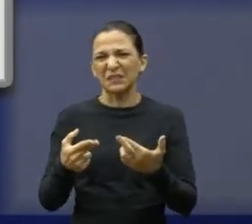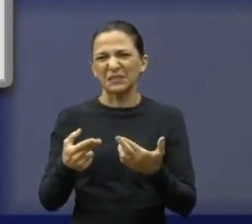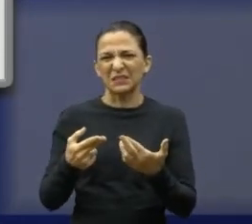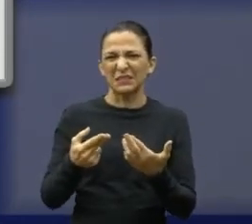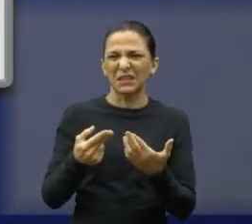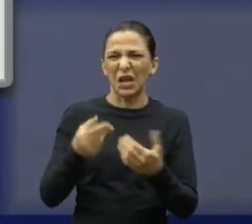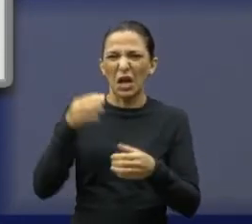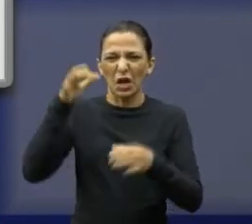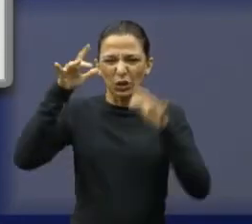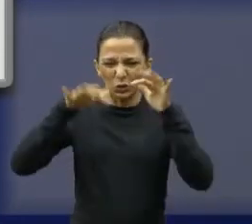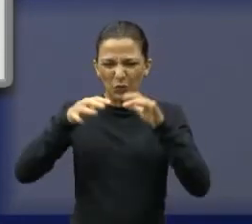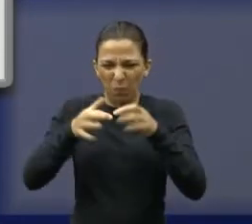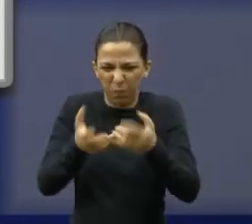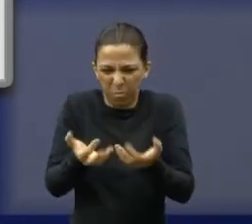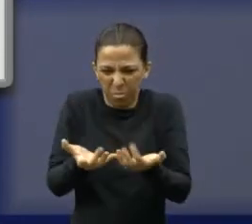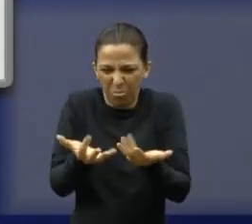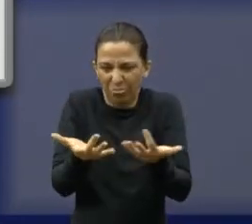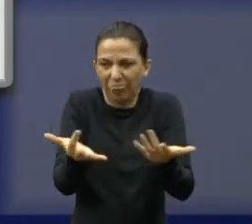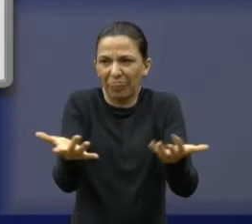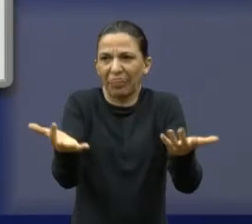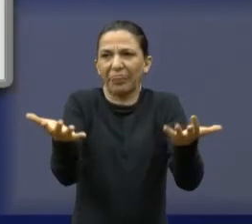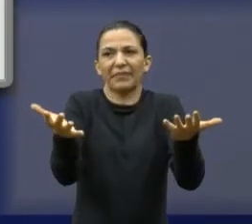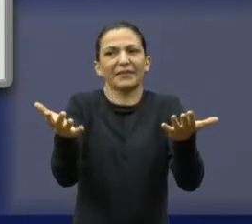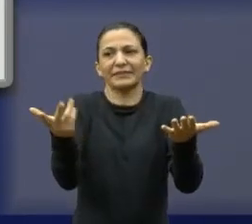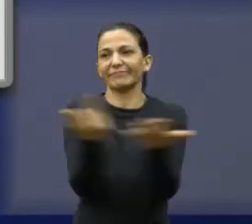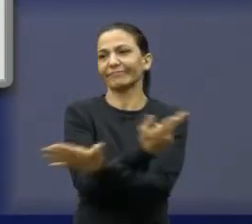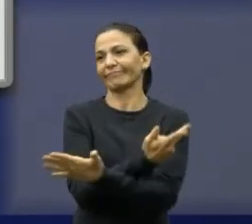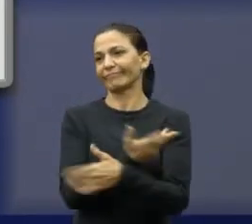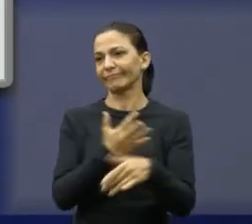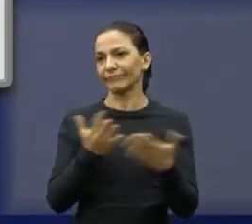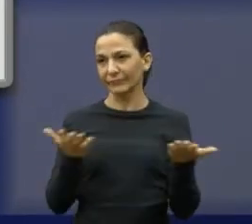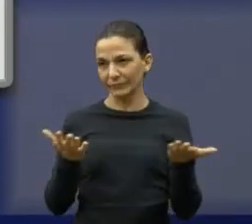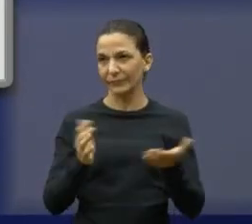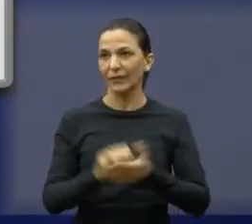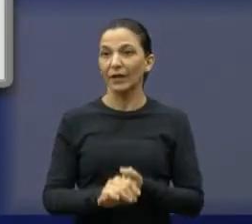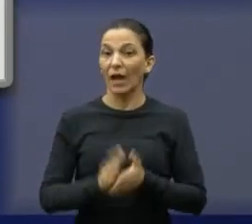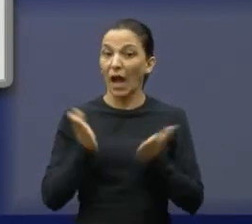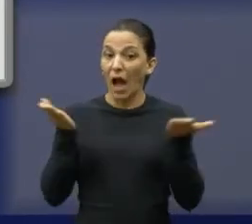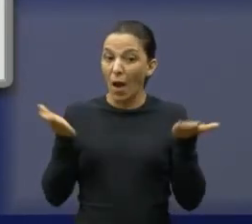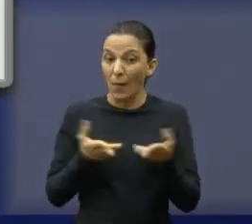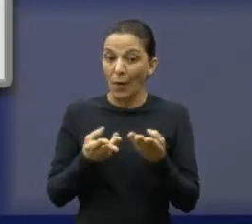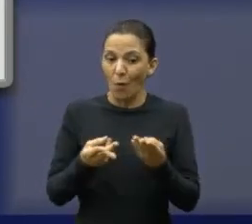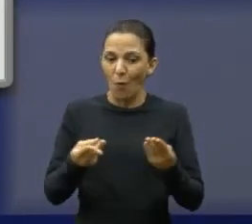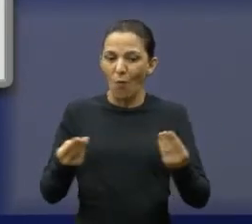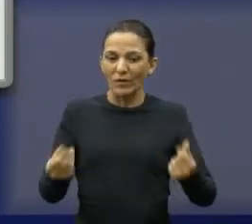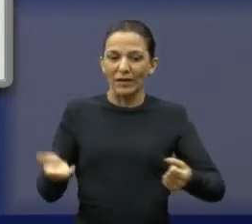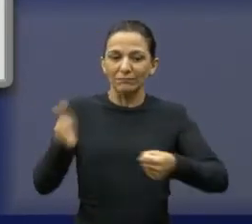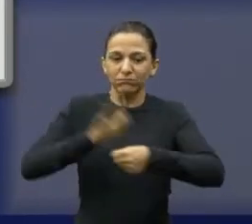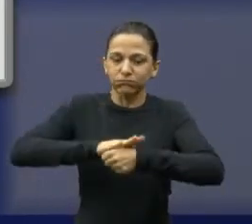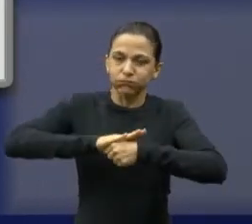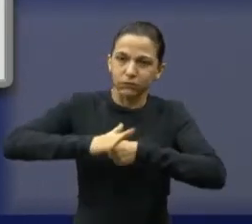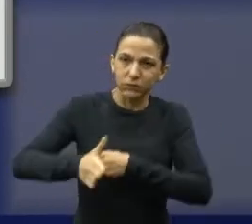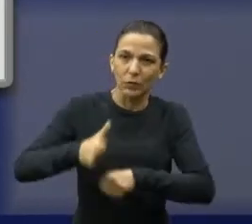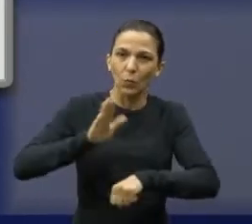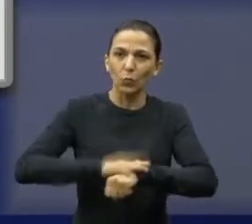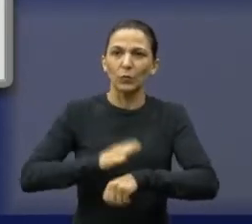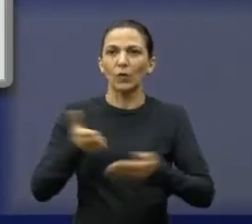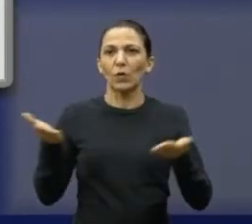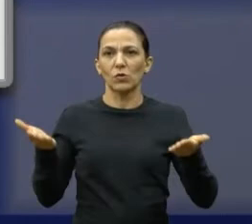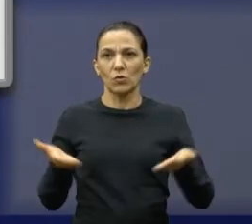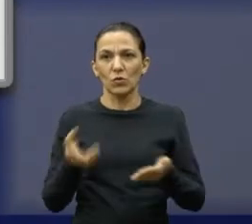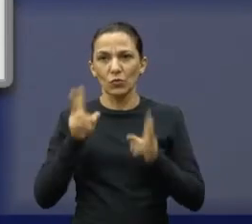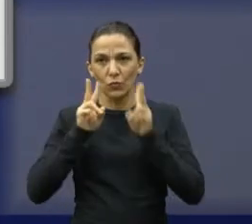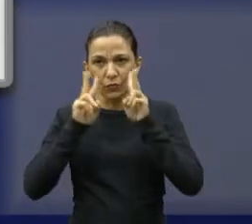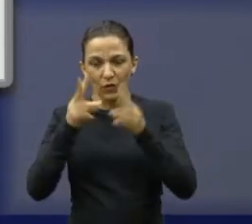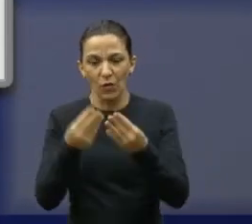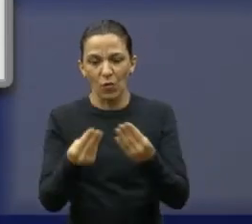chuva soltava e ia embora o trabalho feito, e nosso dinheiro ia para o ralo. Mas está de qualidade, pelo menos até o presente momento, tem acompanhado os tapa-buraco,